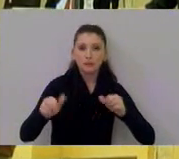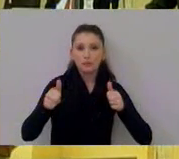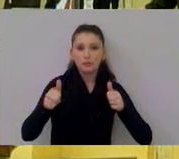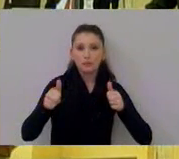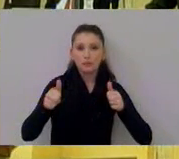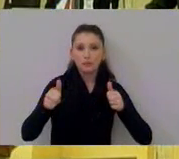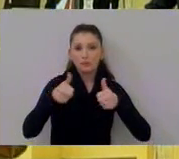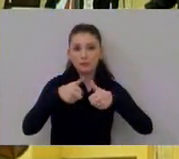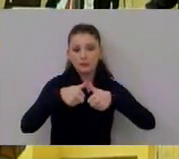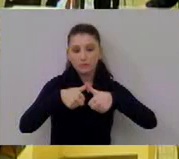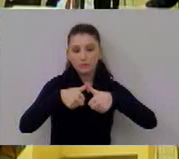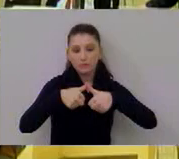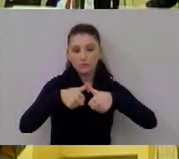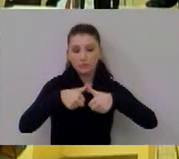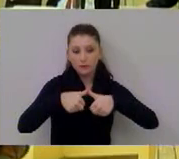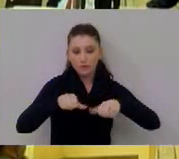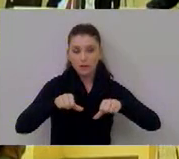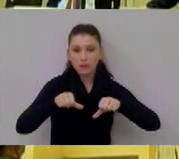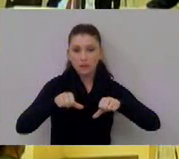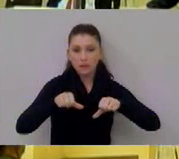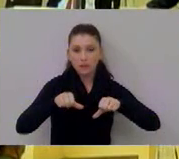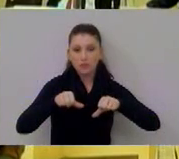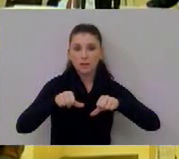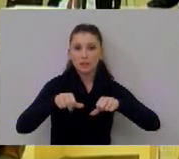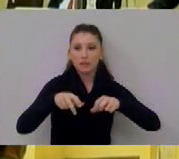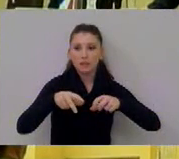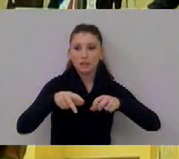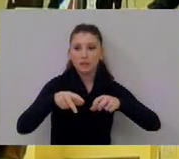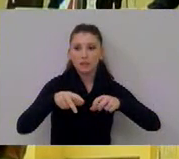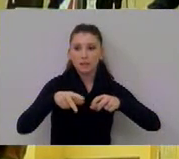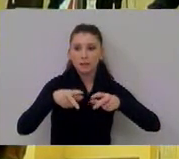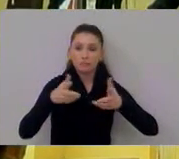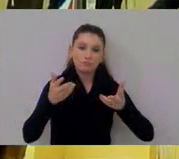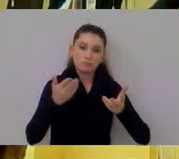para o governo federal,